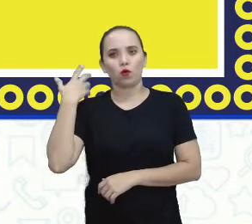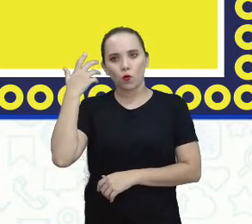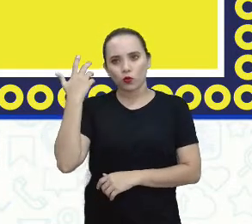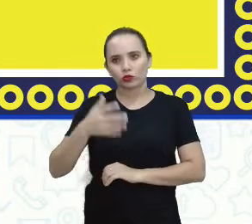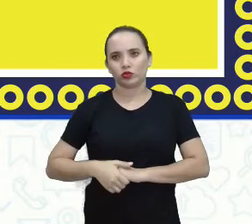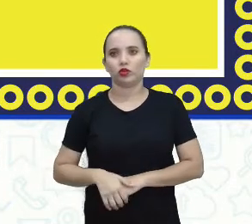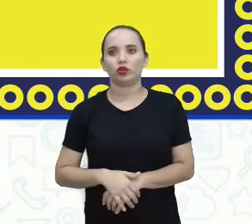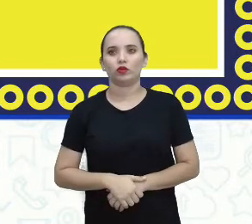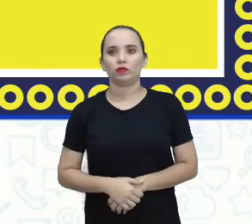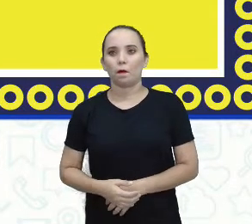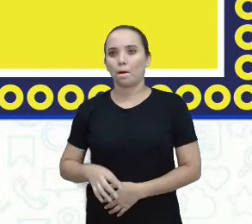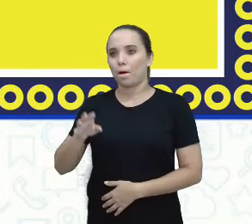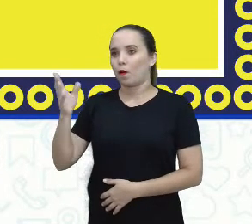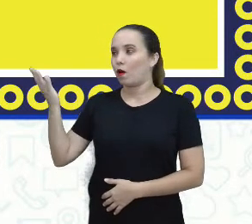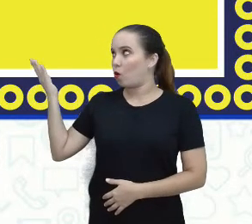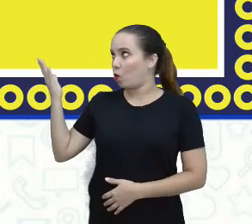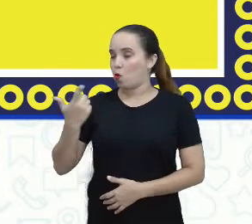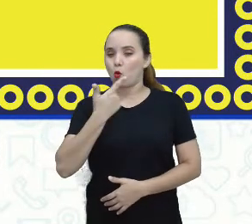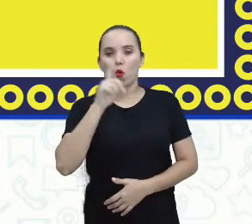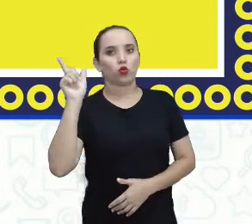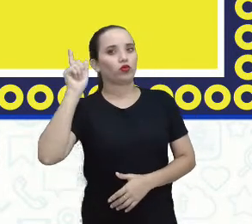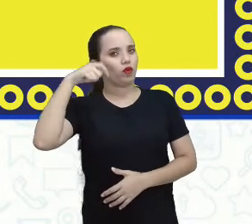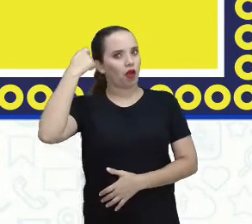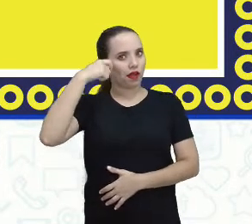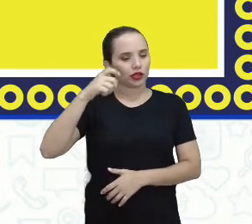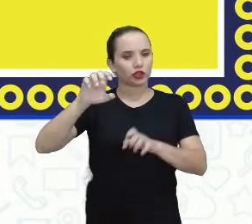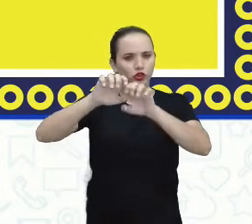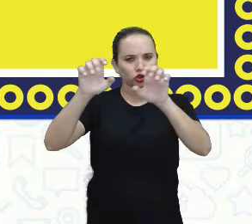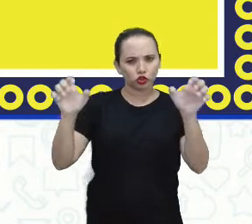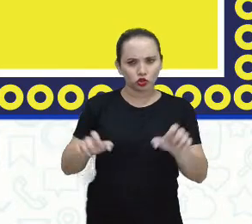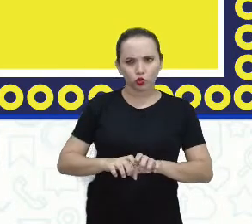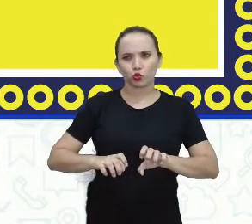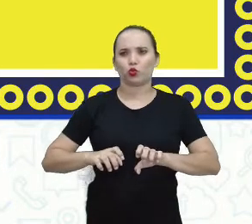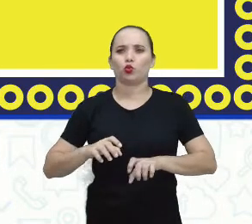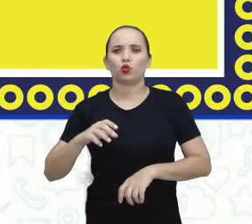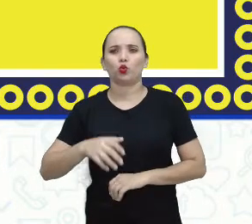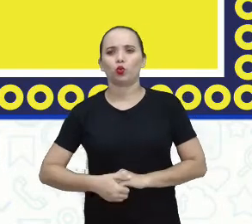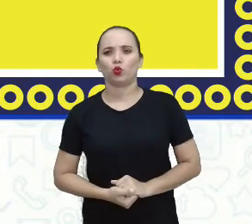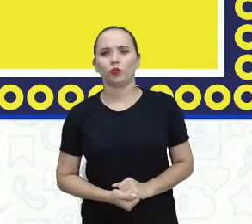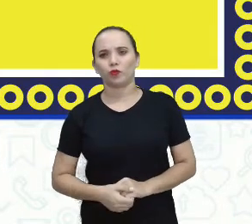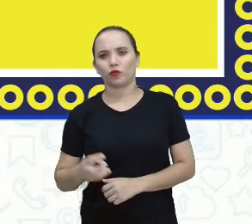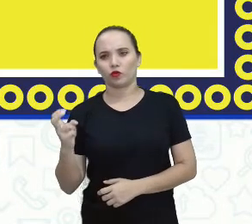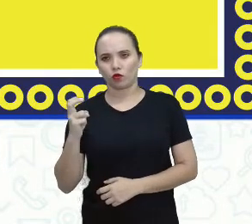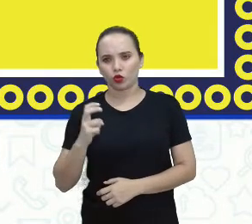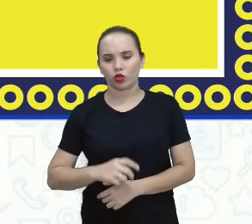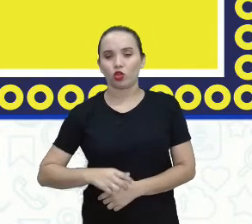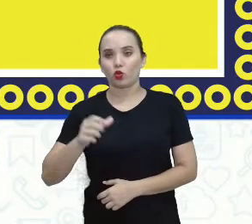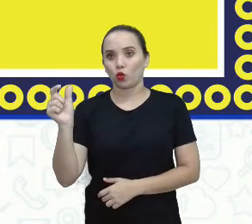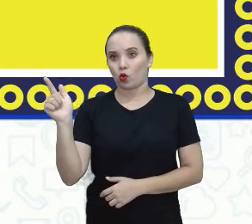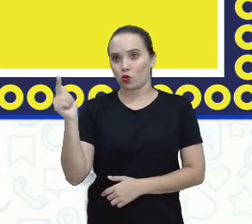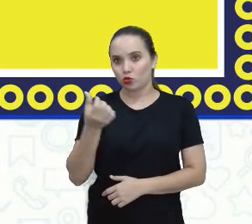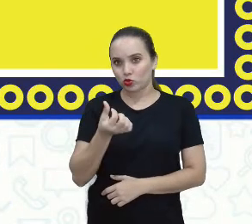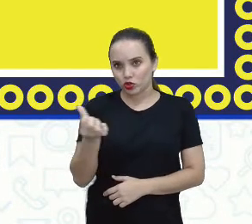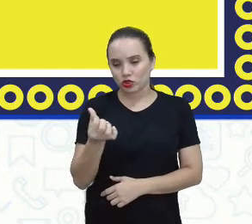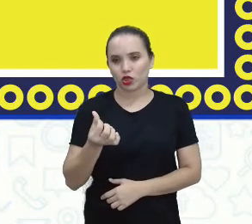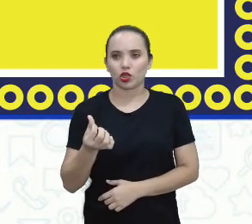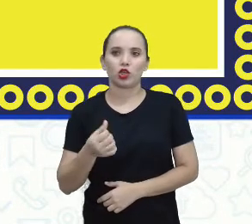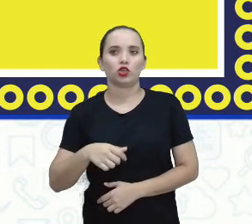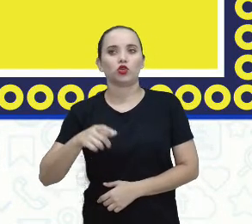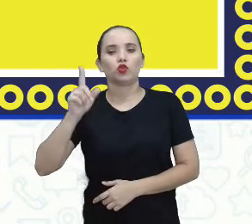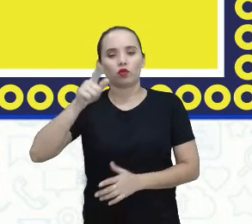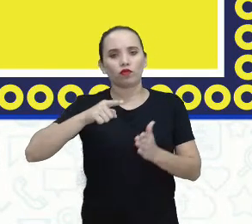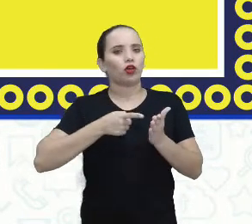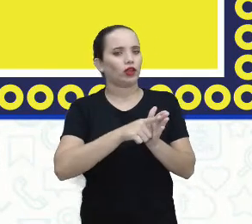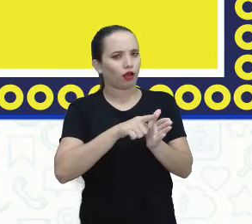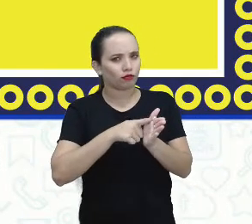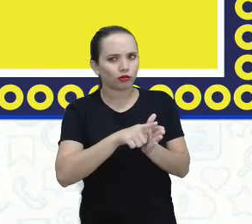Francisco Brenan, artista, né, escultor. Gilvan Samico, esse que você viu vocês viram a gravura. Dantas